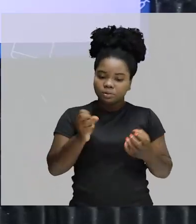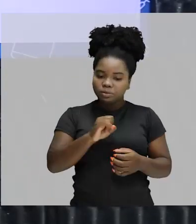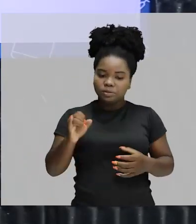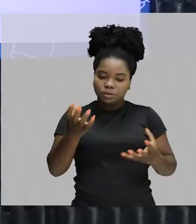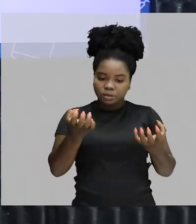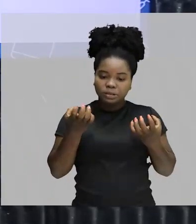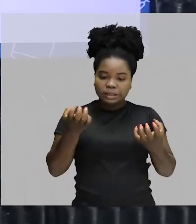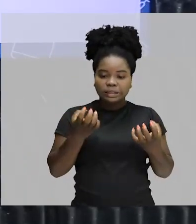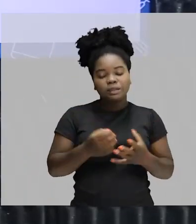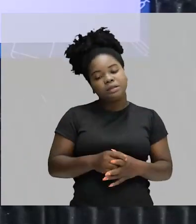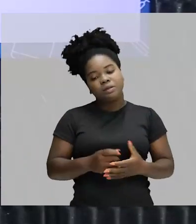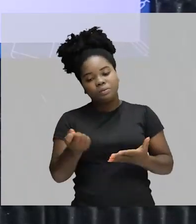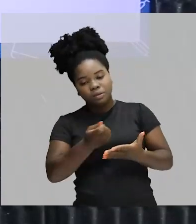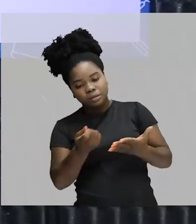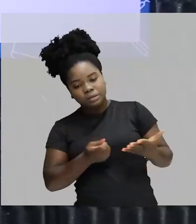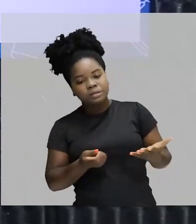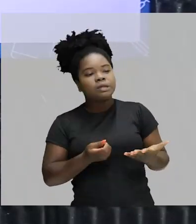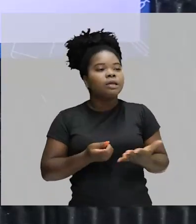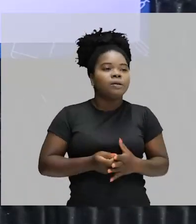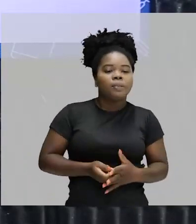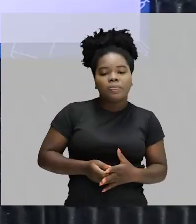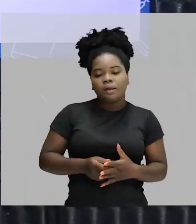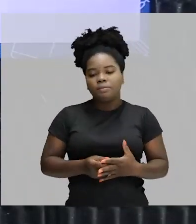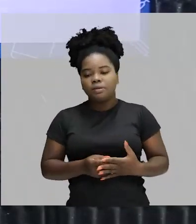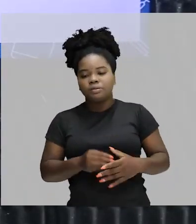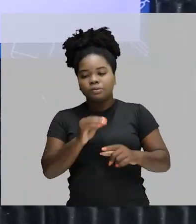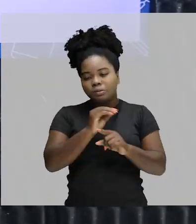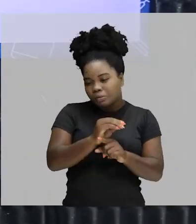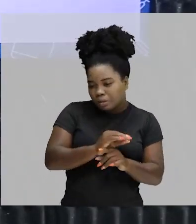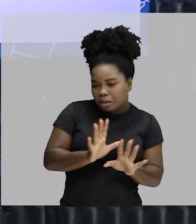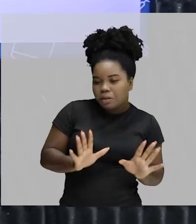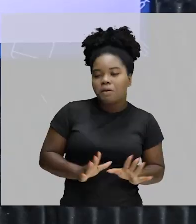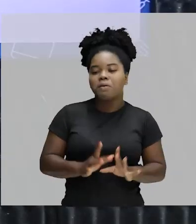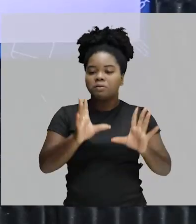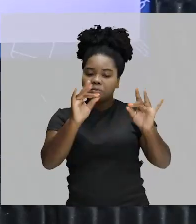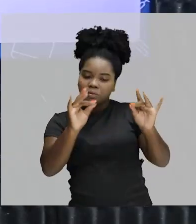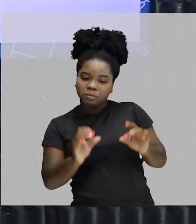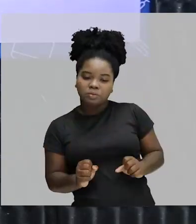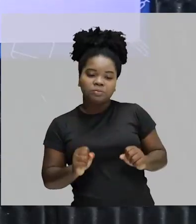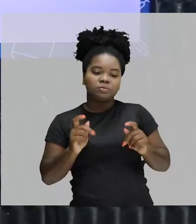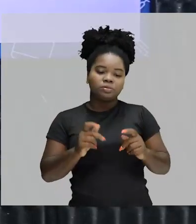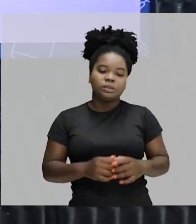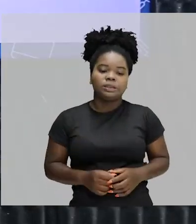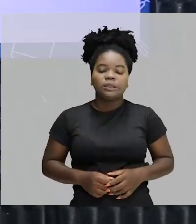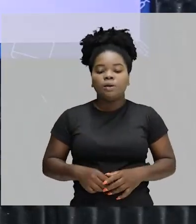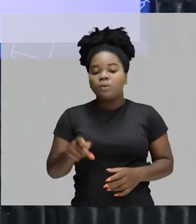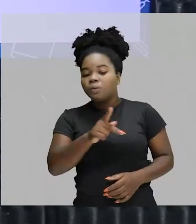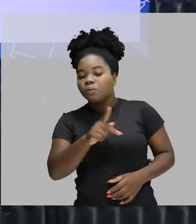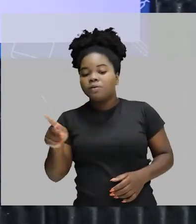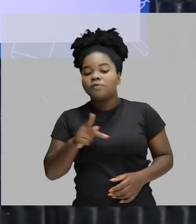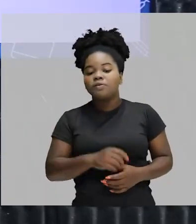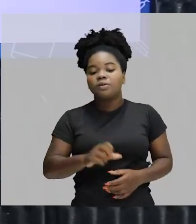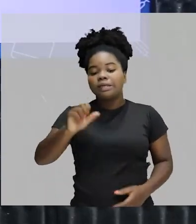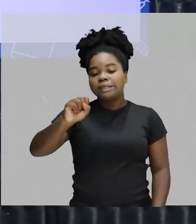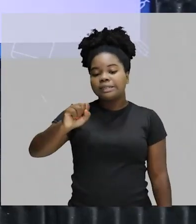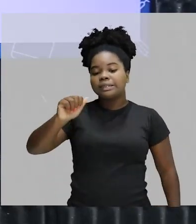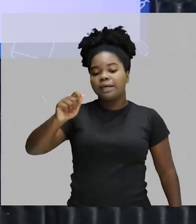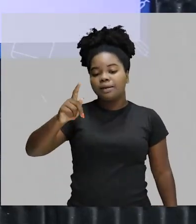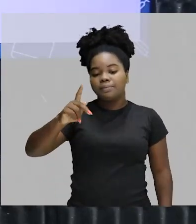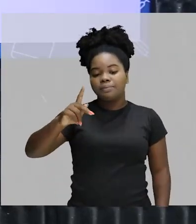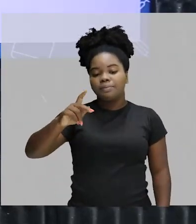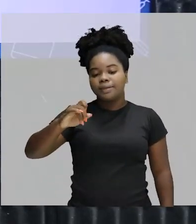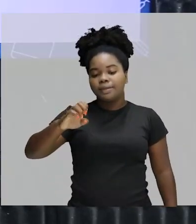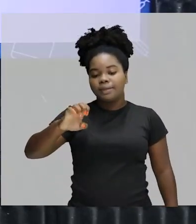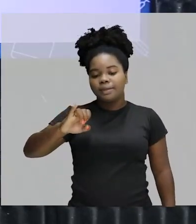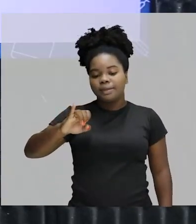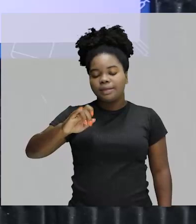certas palavras, né? O teste foi facílimo. O professor é sapientíssimo. Então, nesse caso, a gente